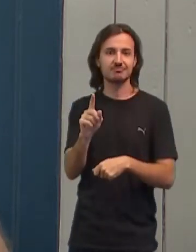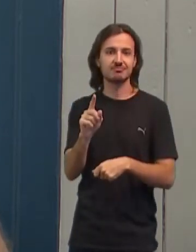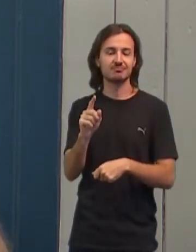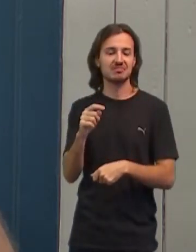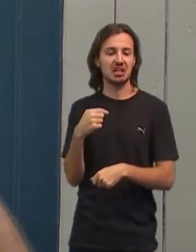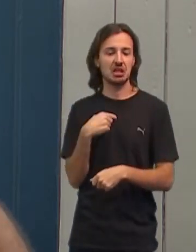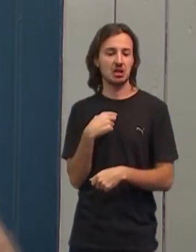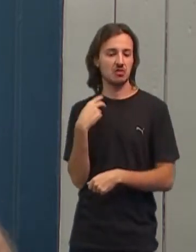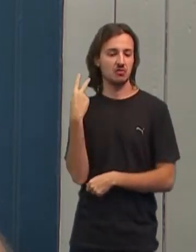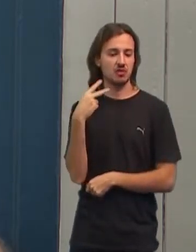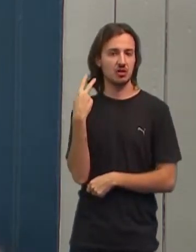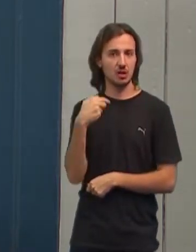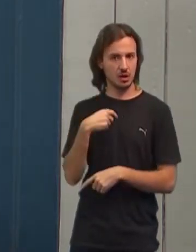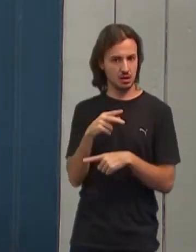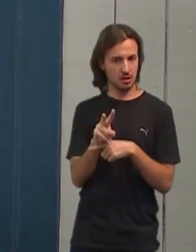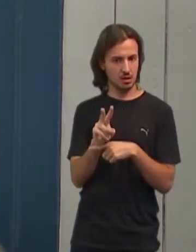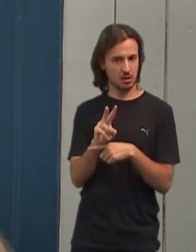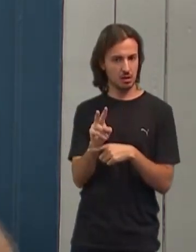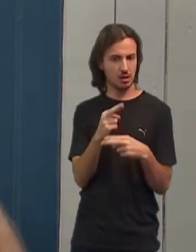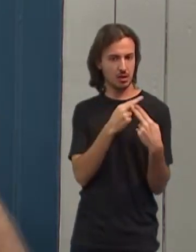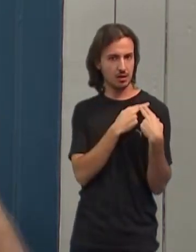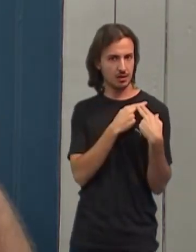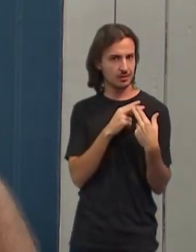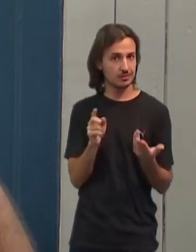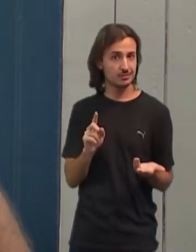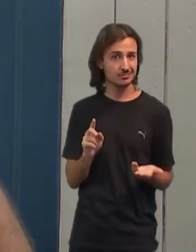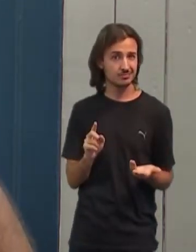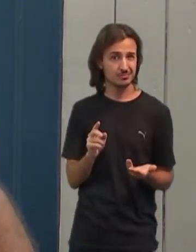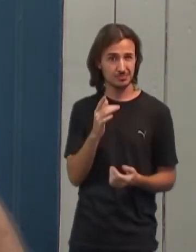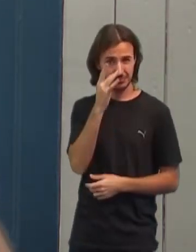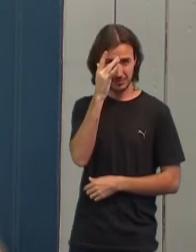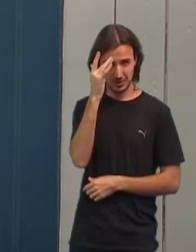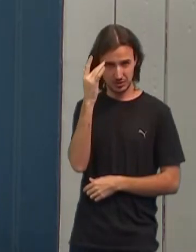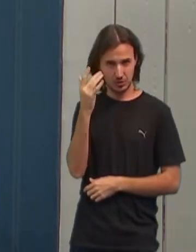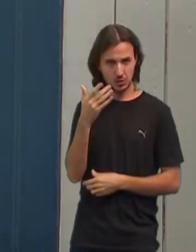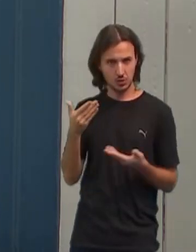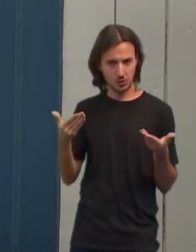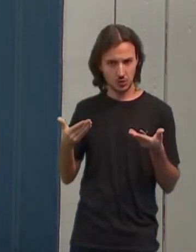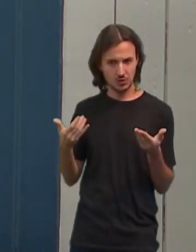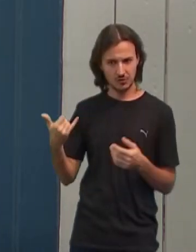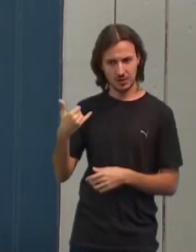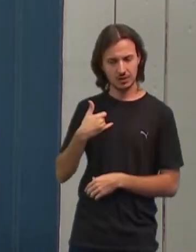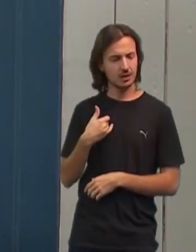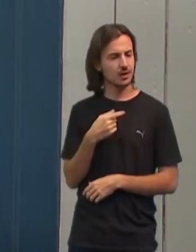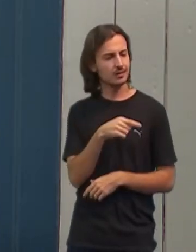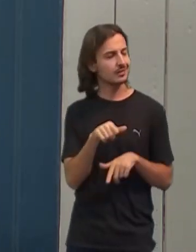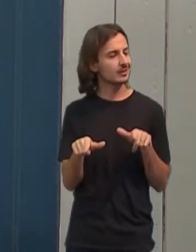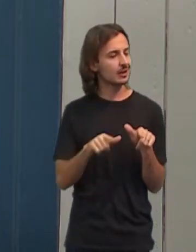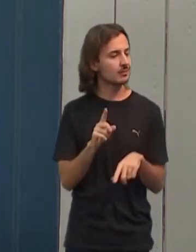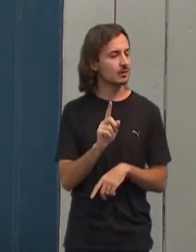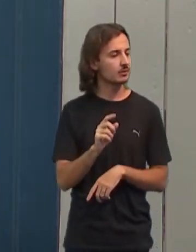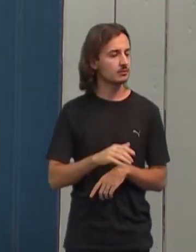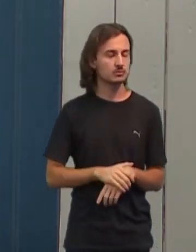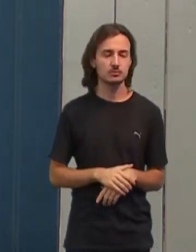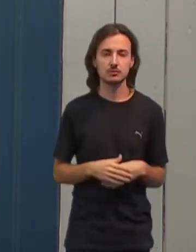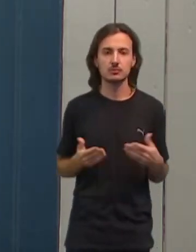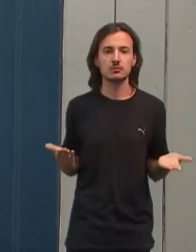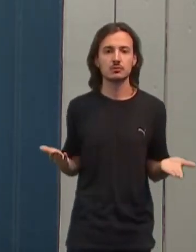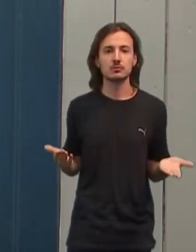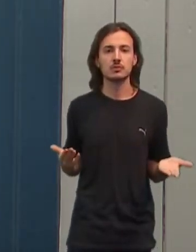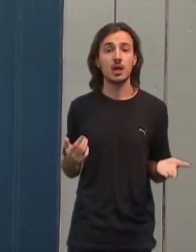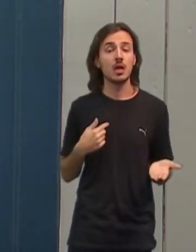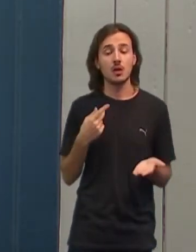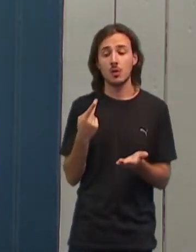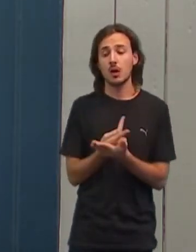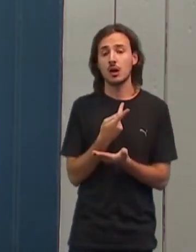fiscalizadores. Hoje me falaram que eu não trabalho. Uai, espera aí. Eu trago tudo que está errado